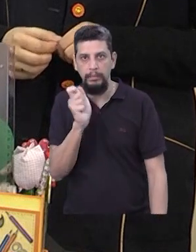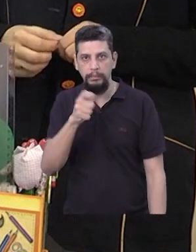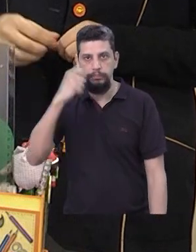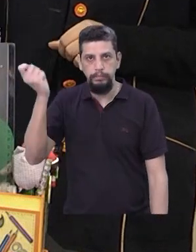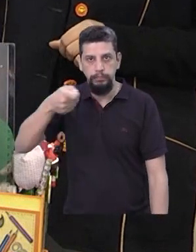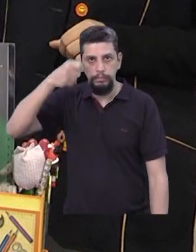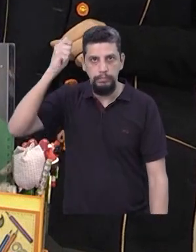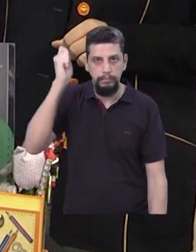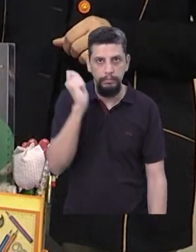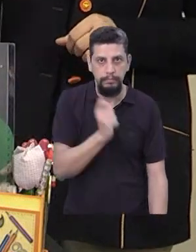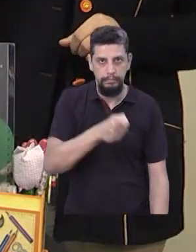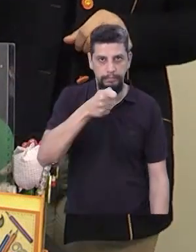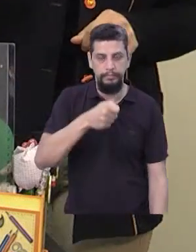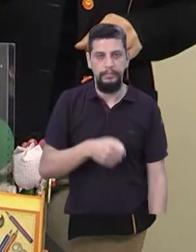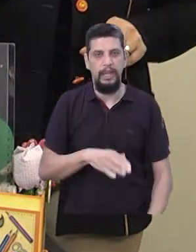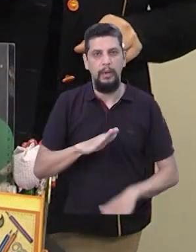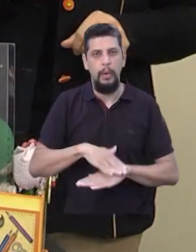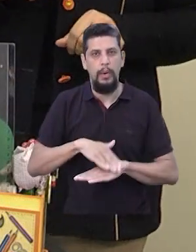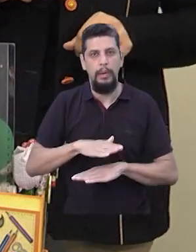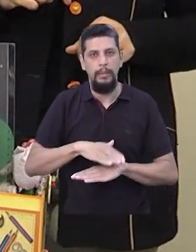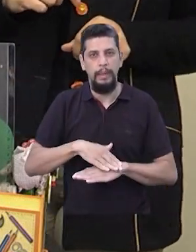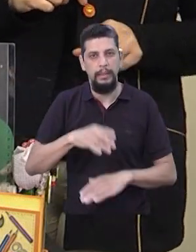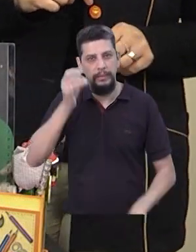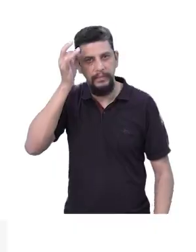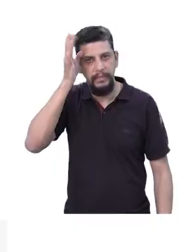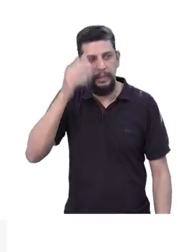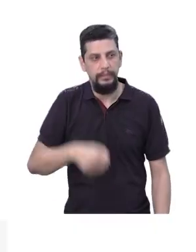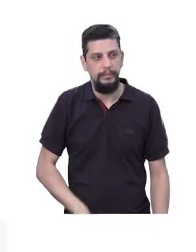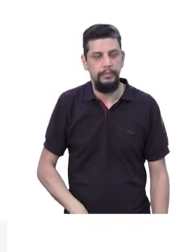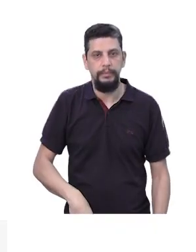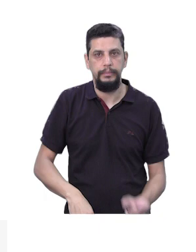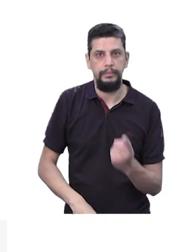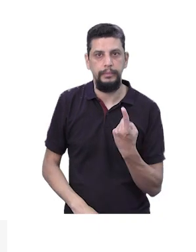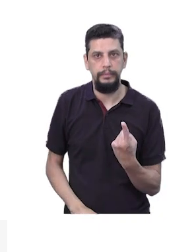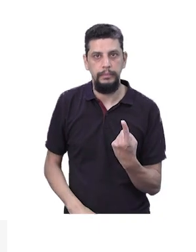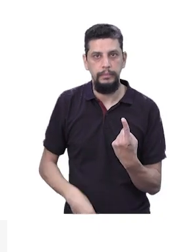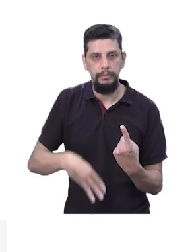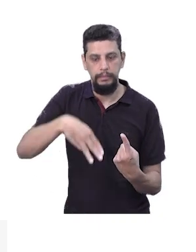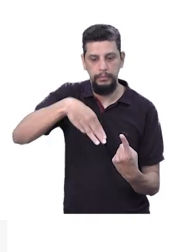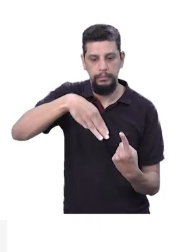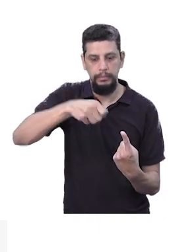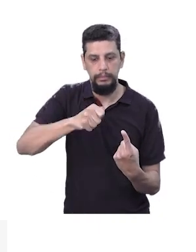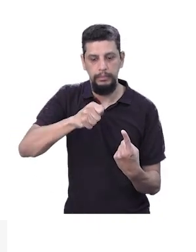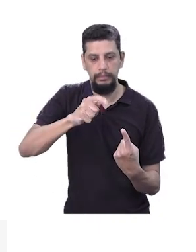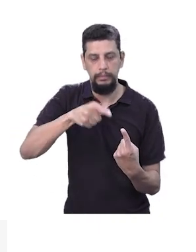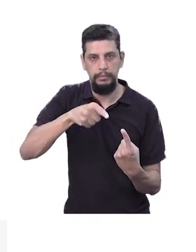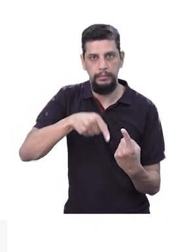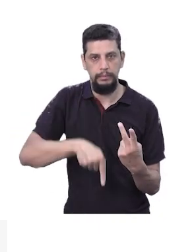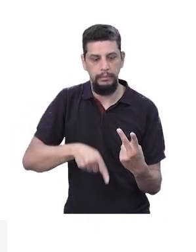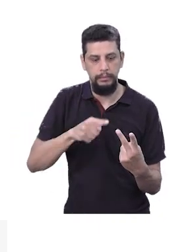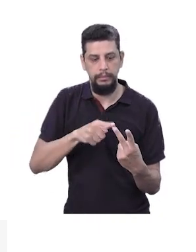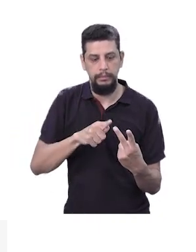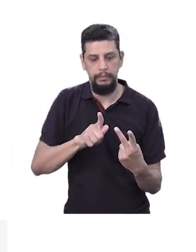Vamos lembrar que já vai ser mais fácil agora, hein? Isso. Então temos lá uma sílaba,